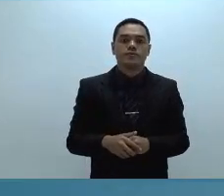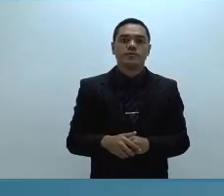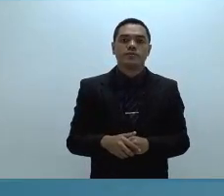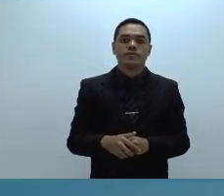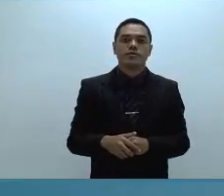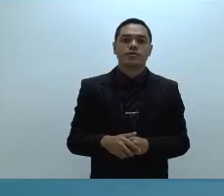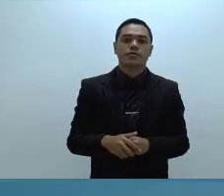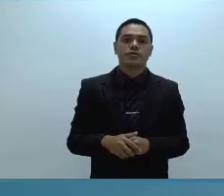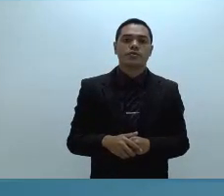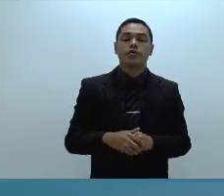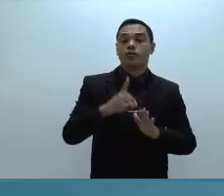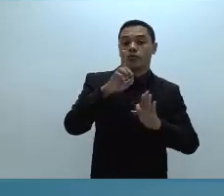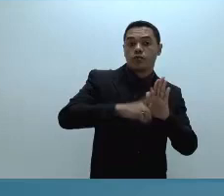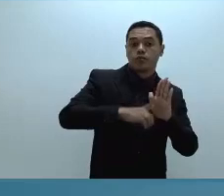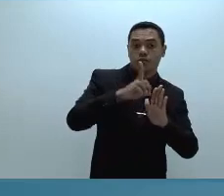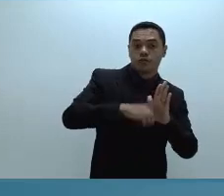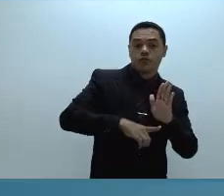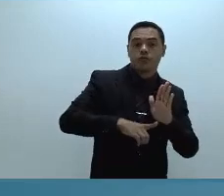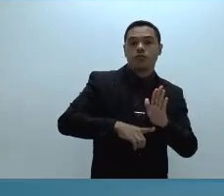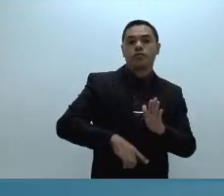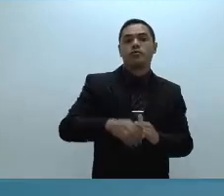30, 73, página